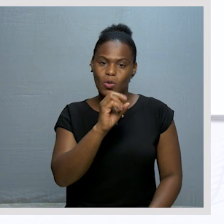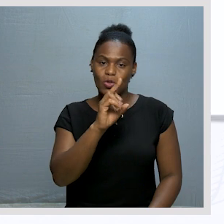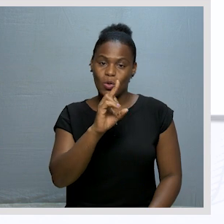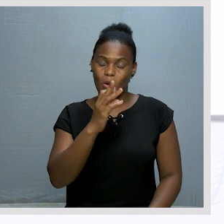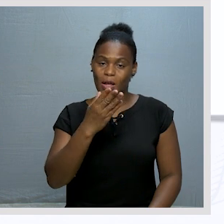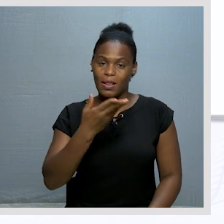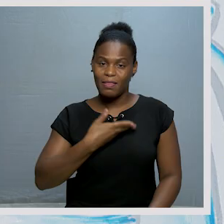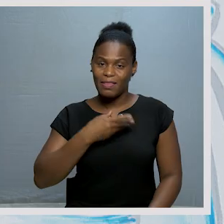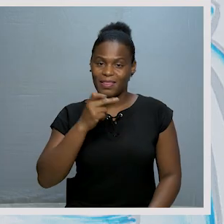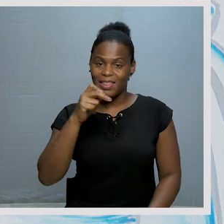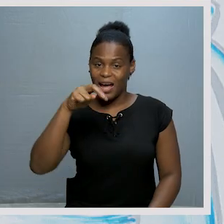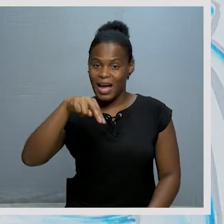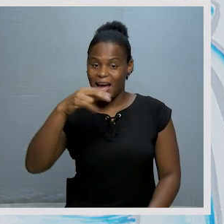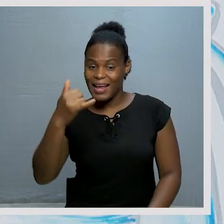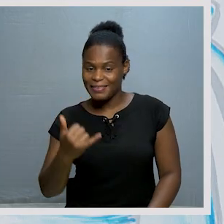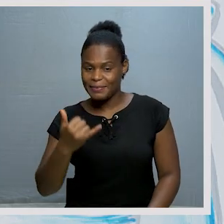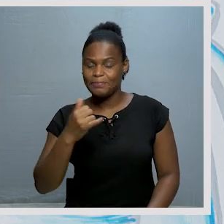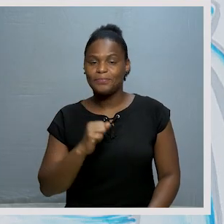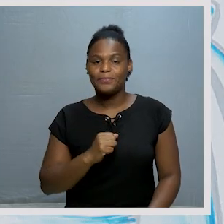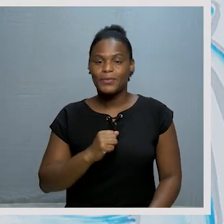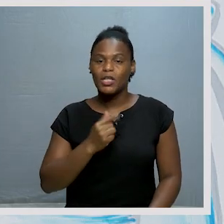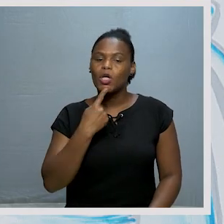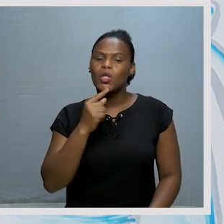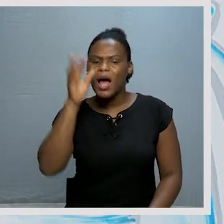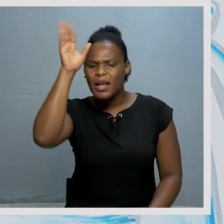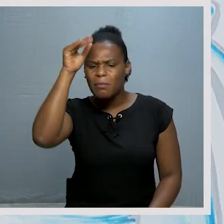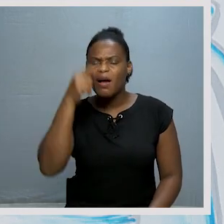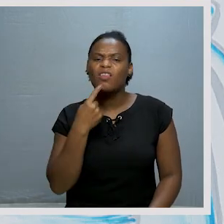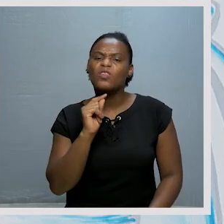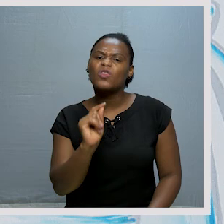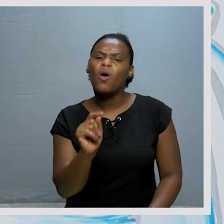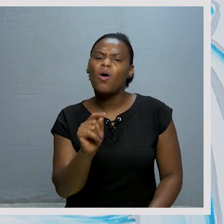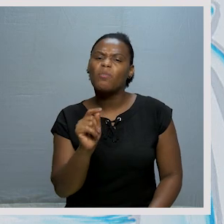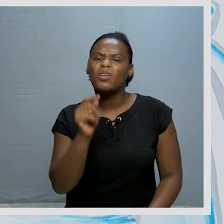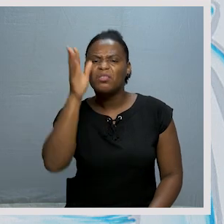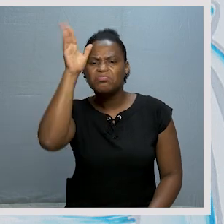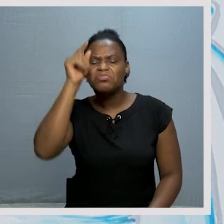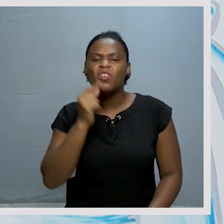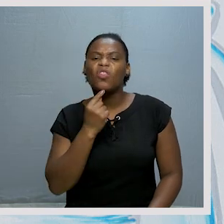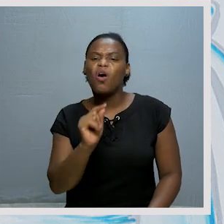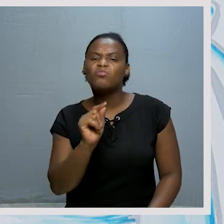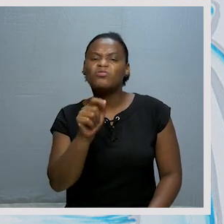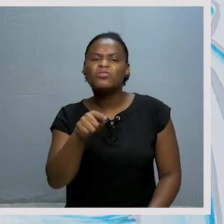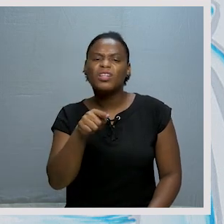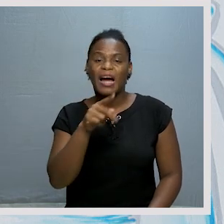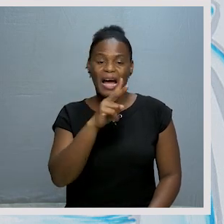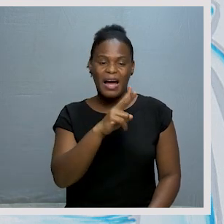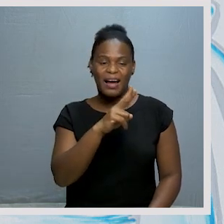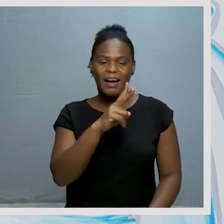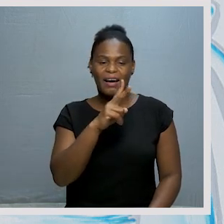com Y. E o nome desse animal aqui é é vaca.